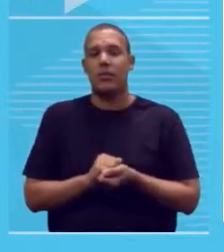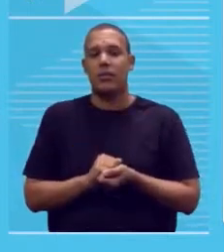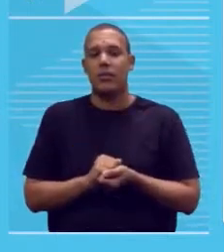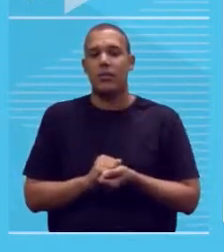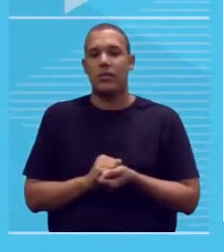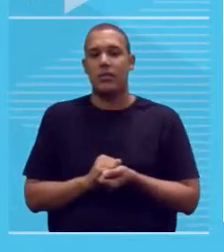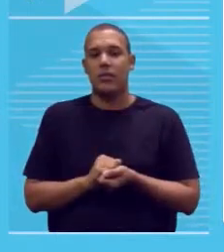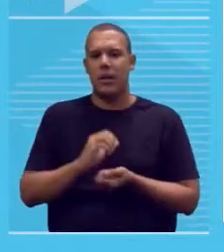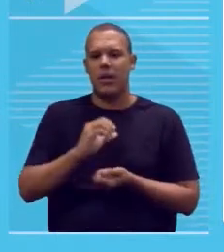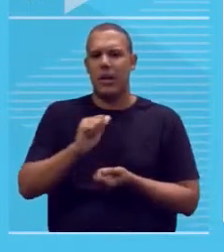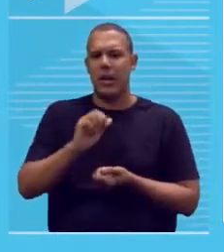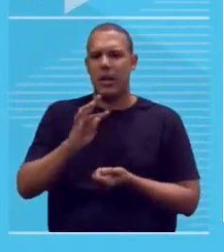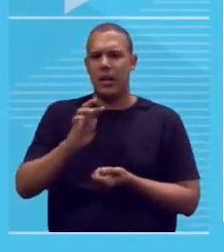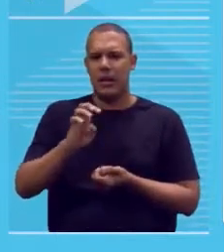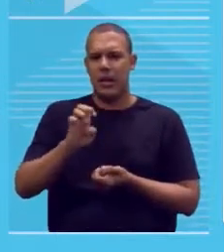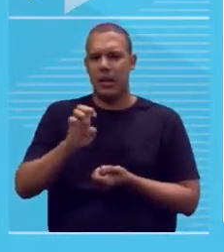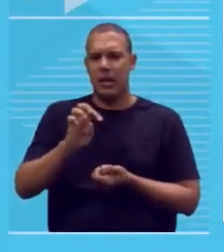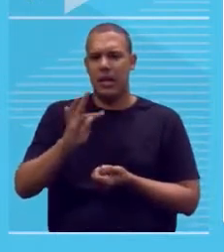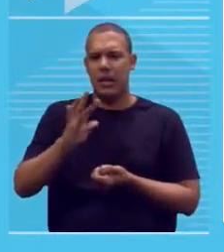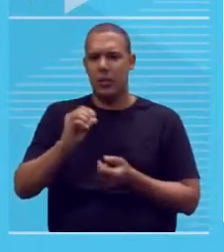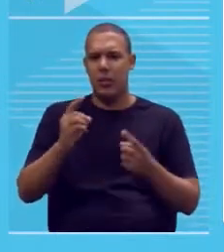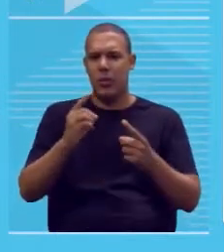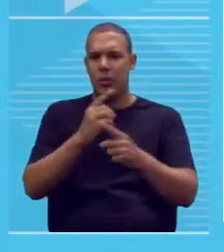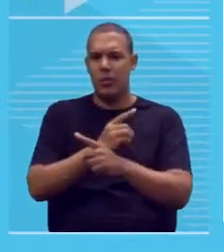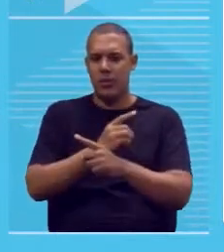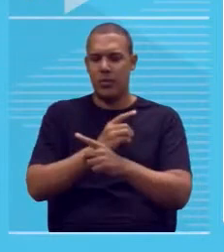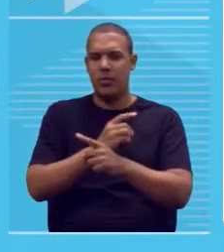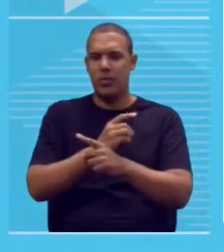oposto pelo cateto